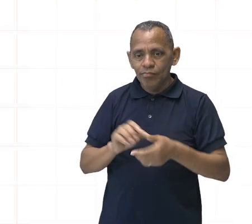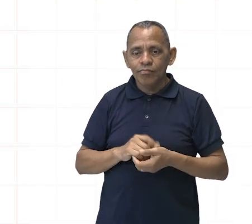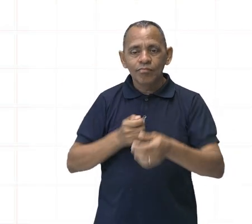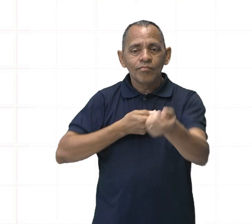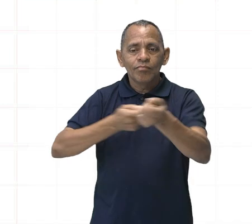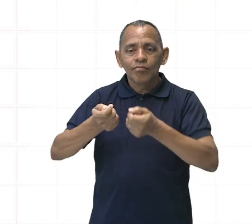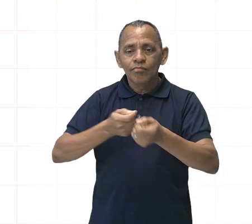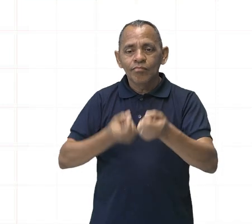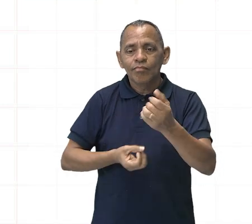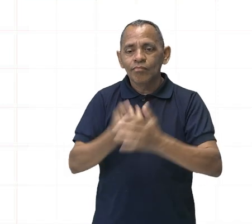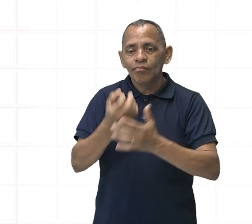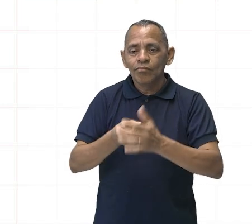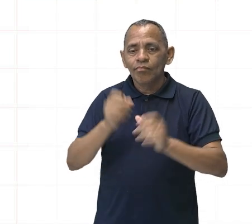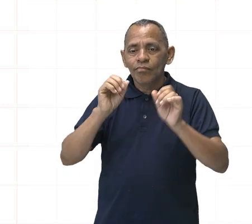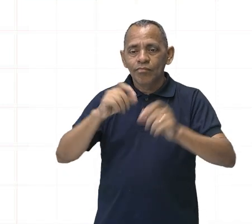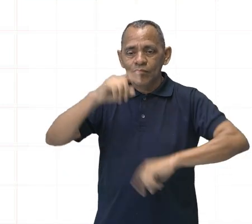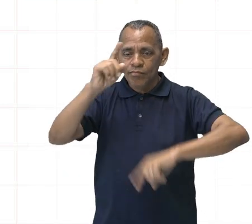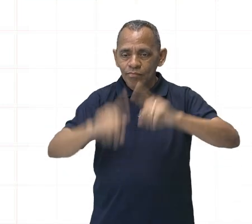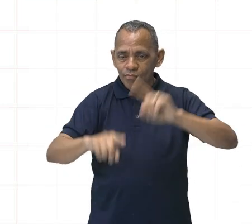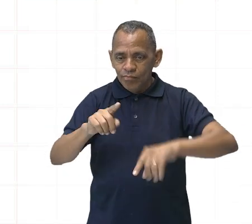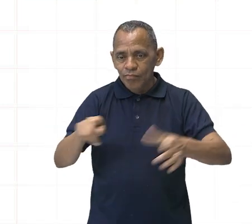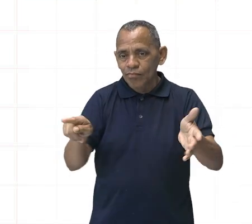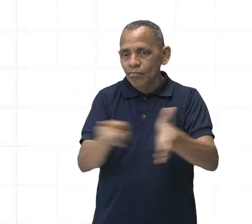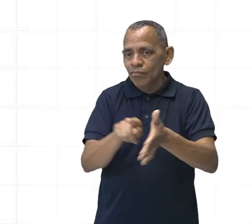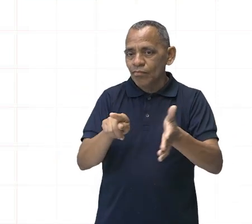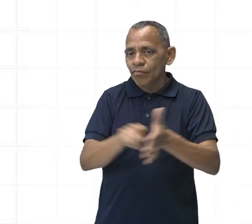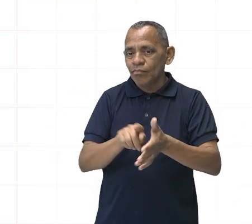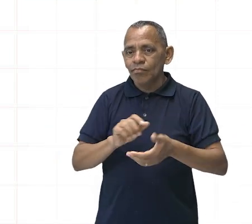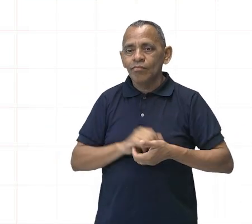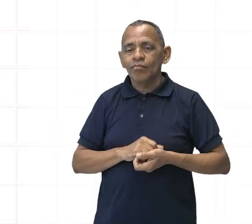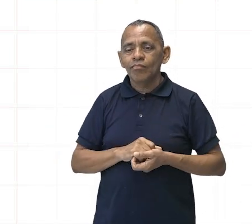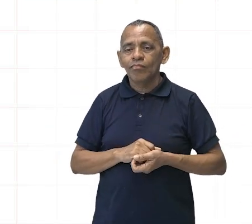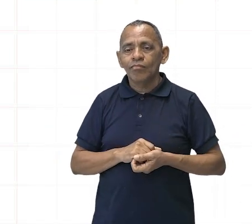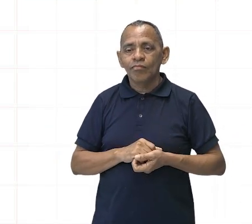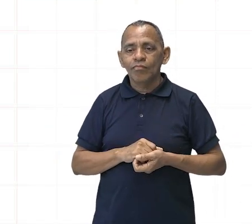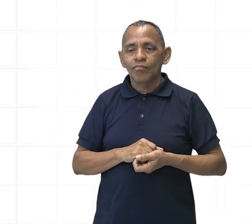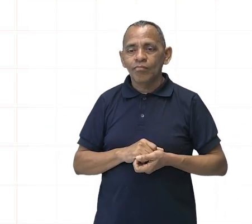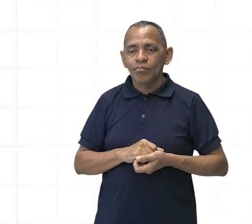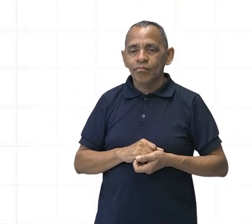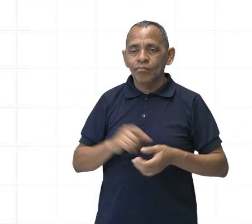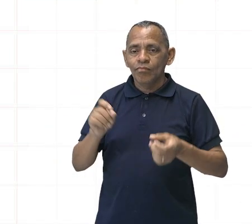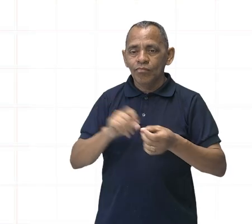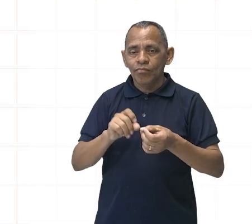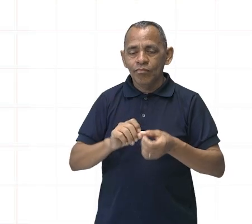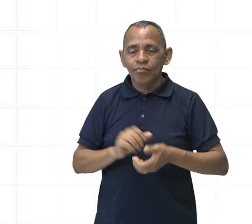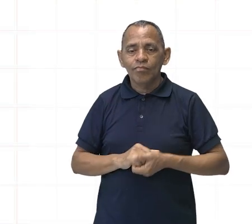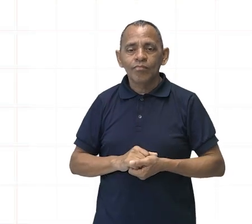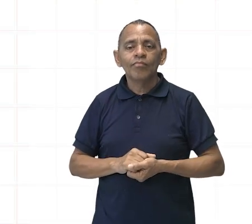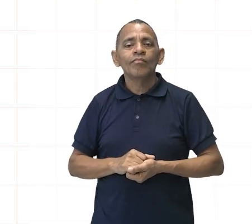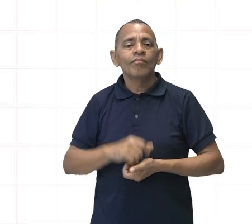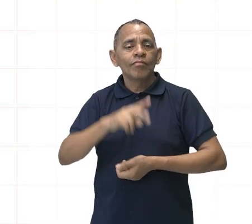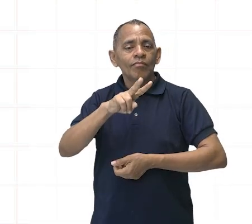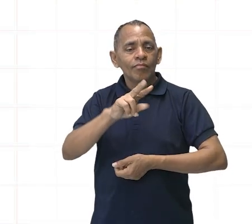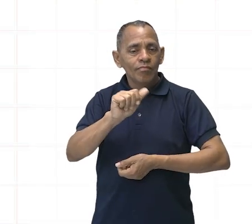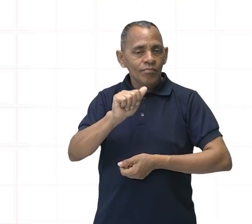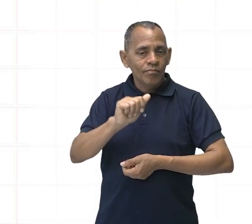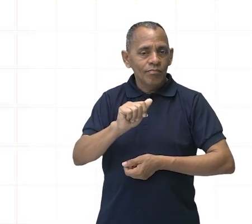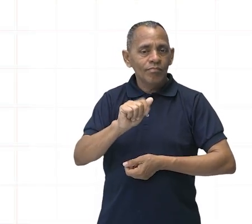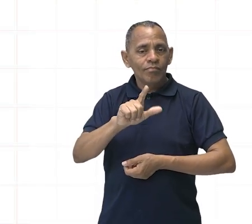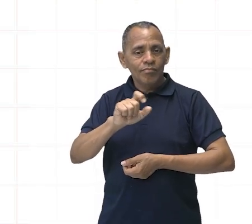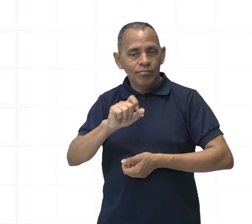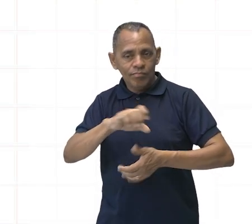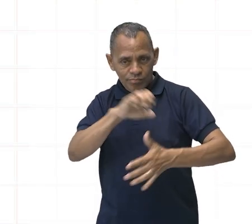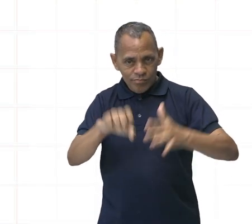produção de materiais que eram feitos, pela Companhia do Vale do Rio Doce, ou melhor dizendo, que são feitos